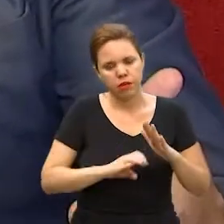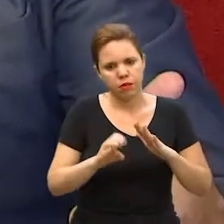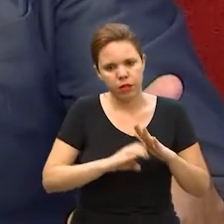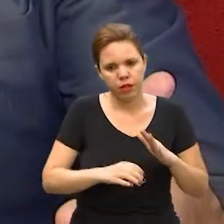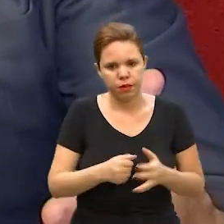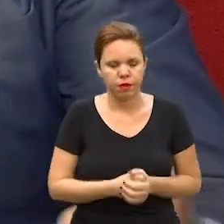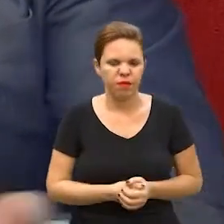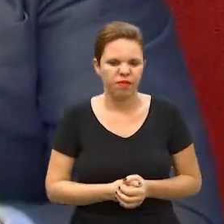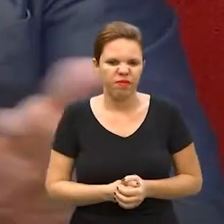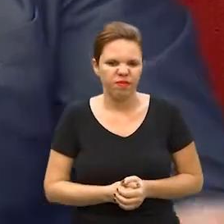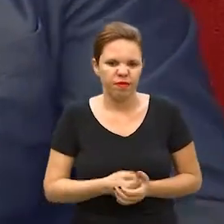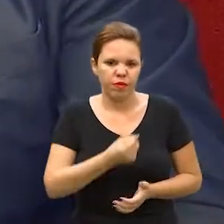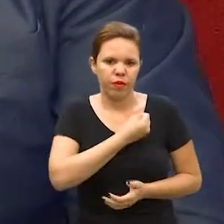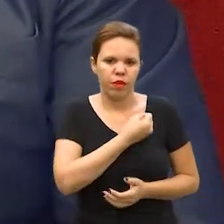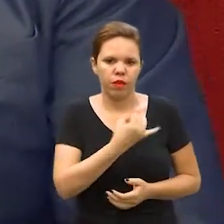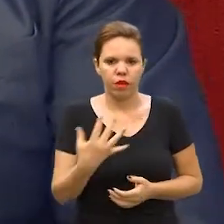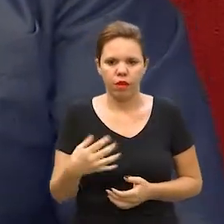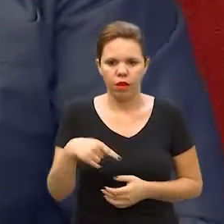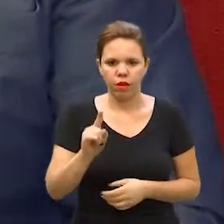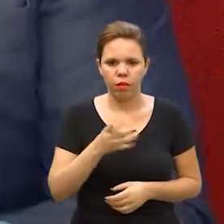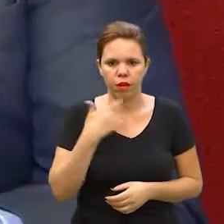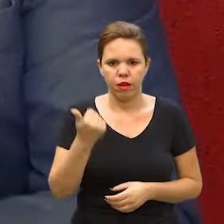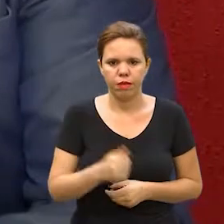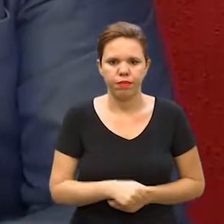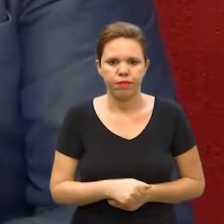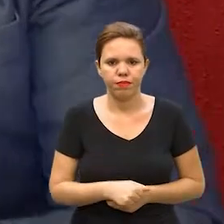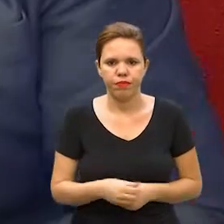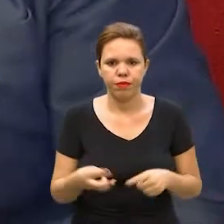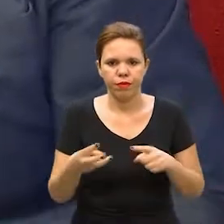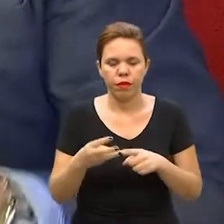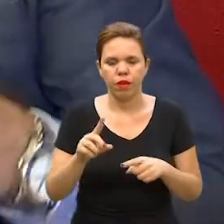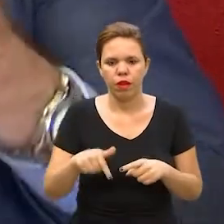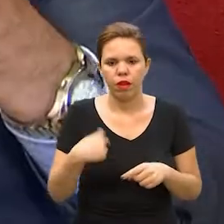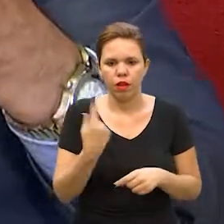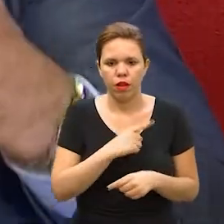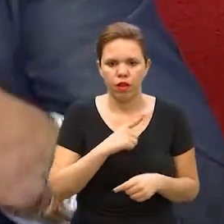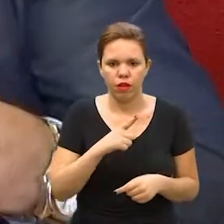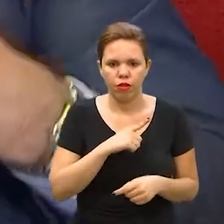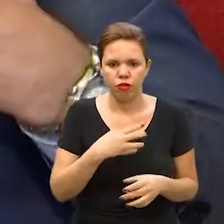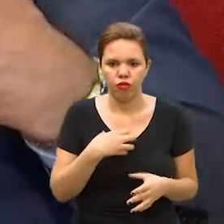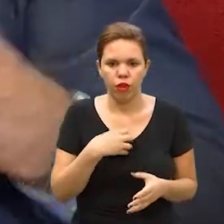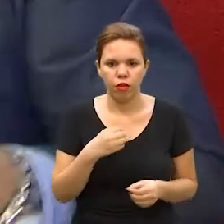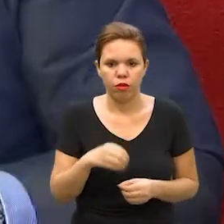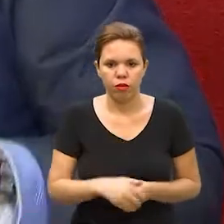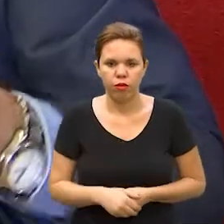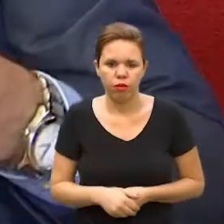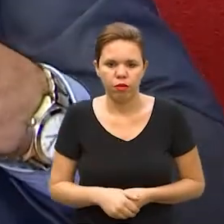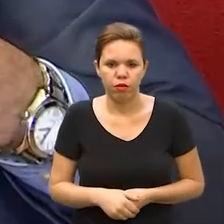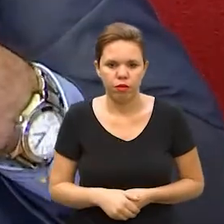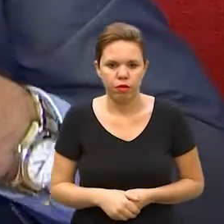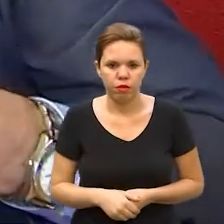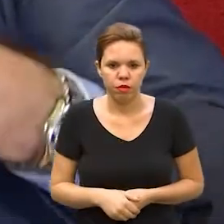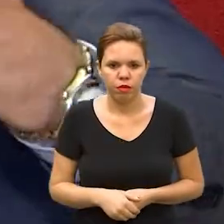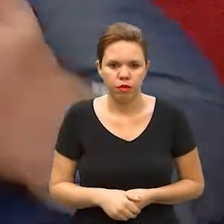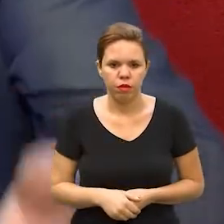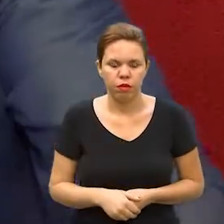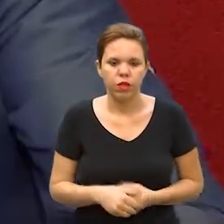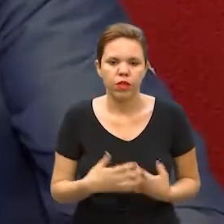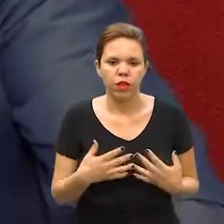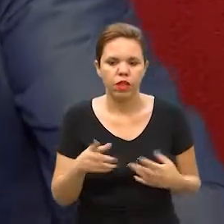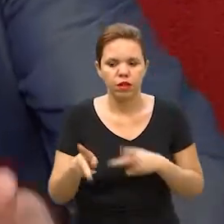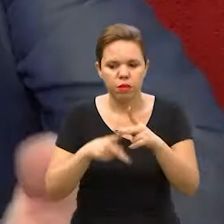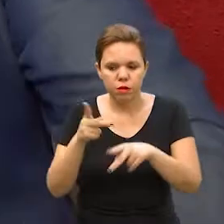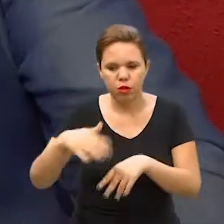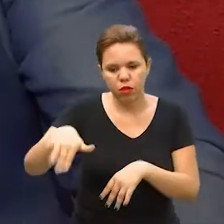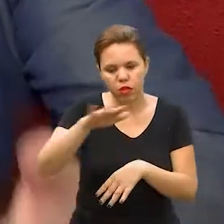forma que o número vai melhorando. O terceiro ponto é que nós temos uma forma mais, assim, de convencimento